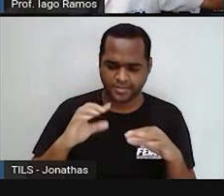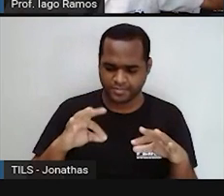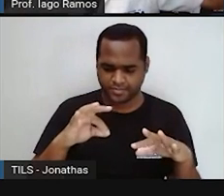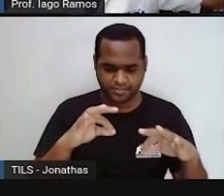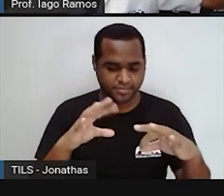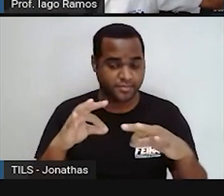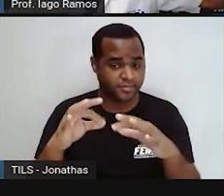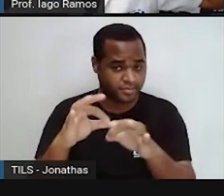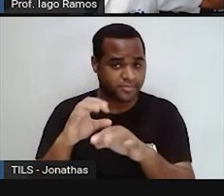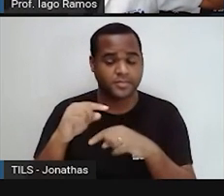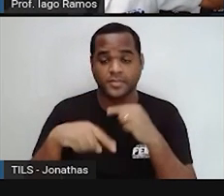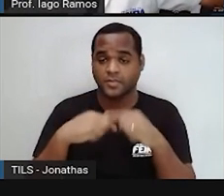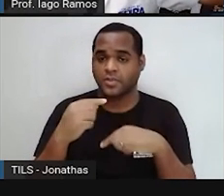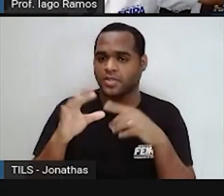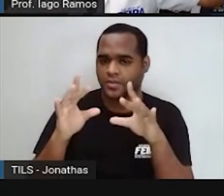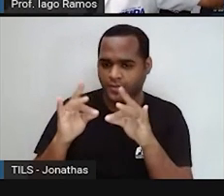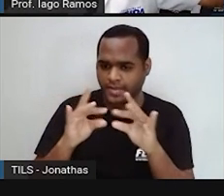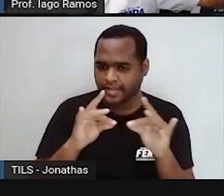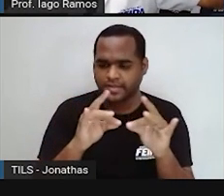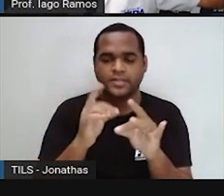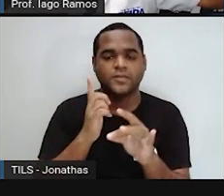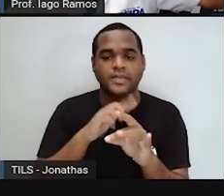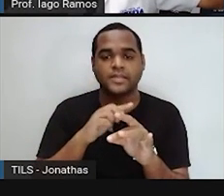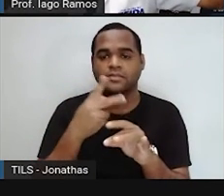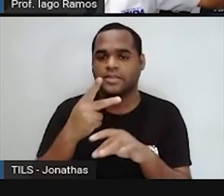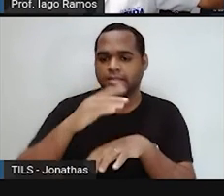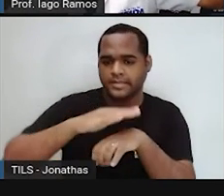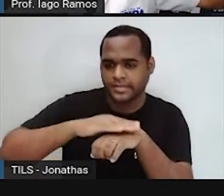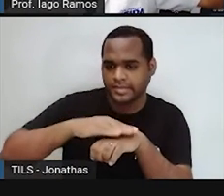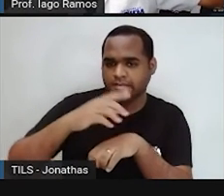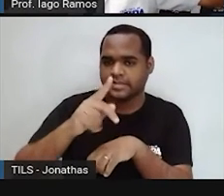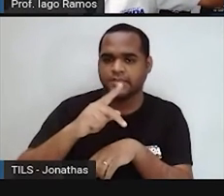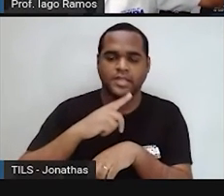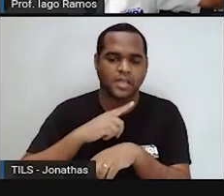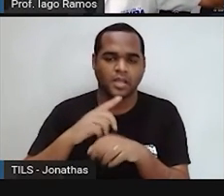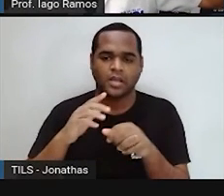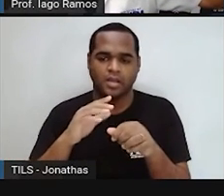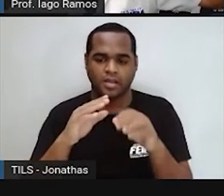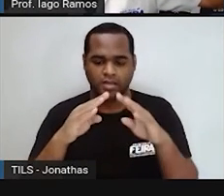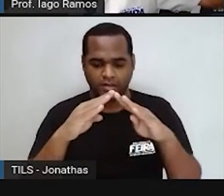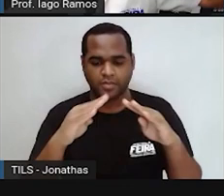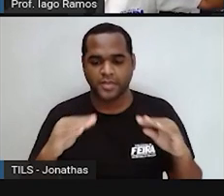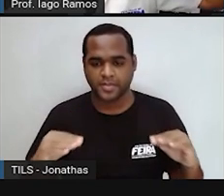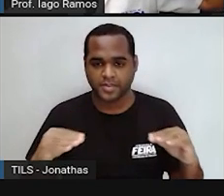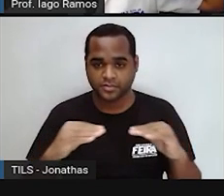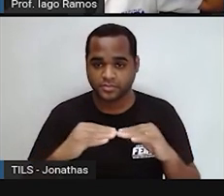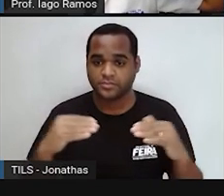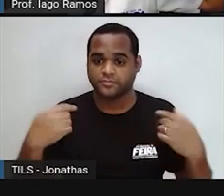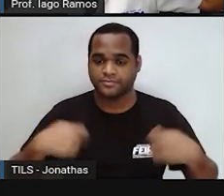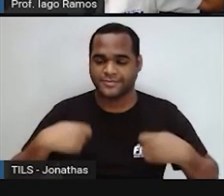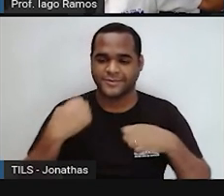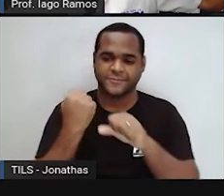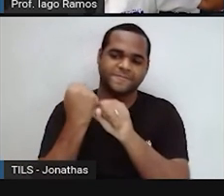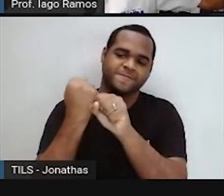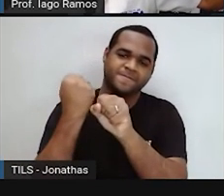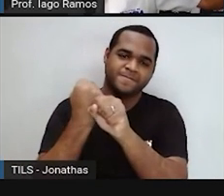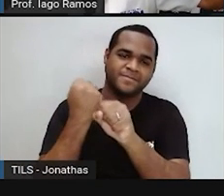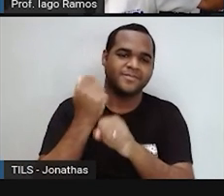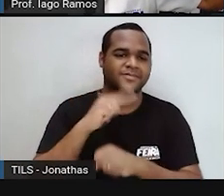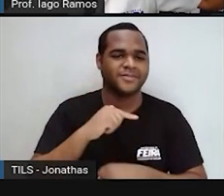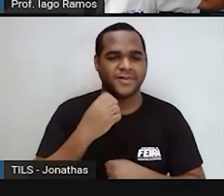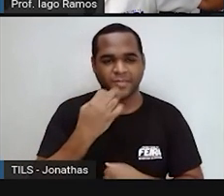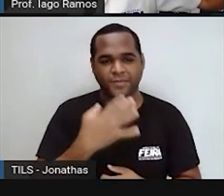dobrada né e colada você vai ter aí a sua pirâmide de base quadrada construída